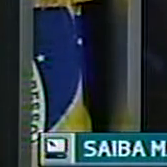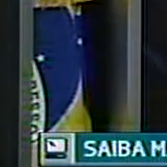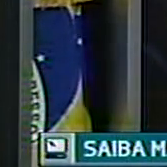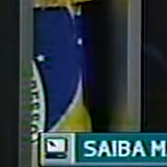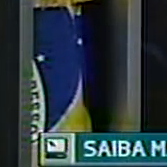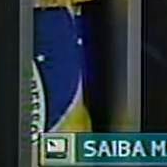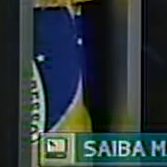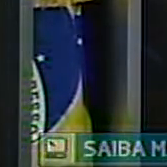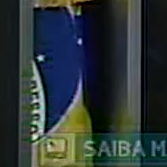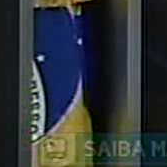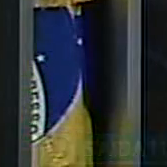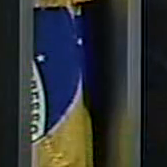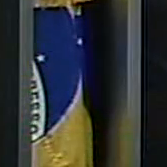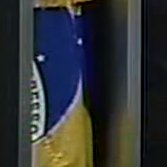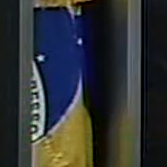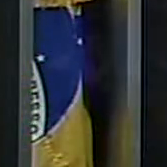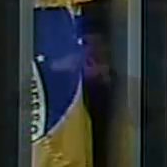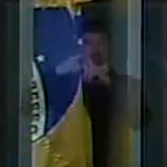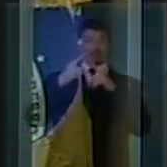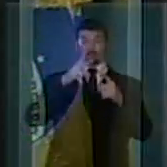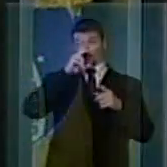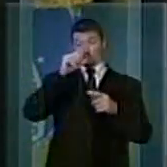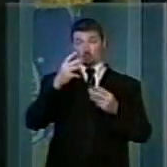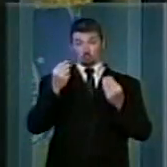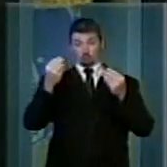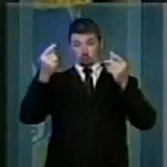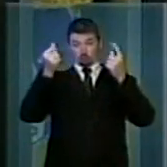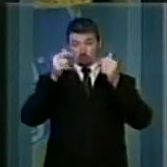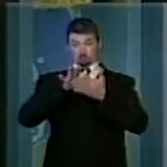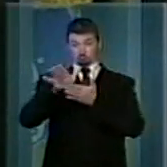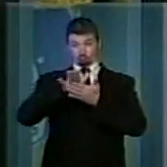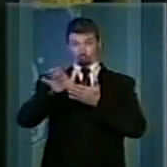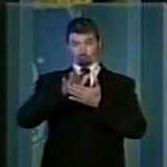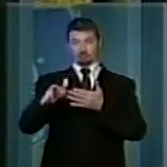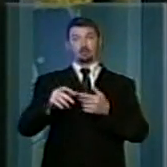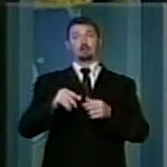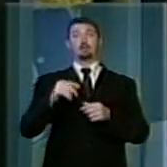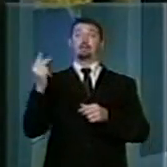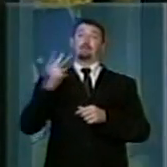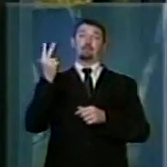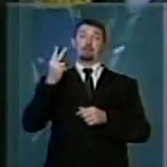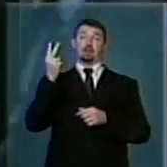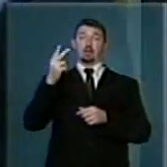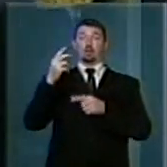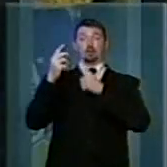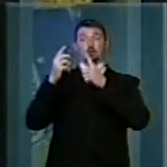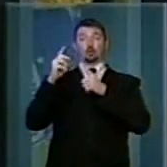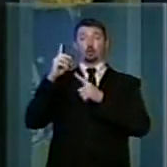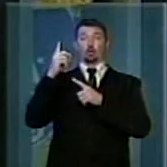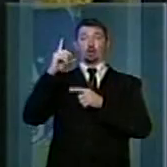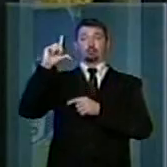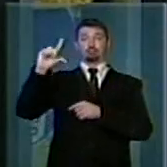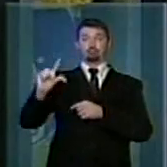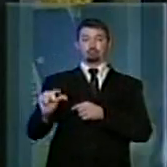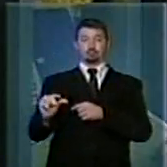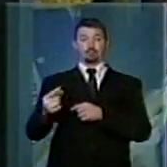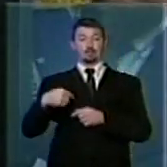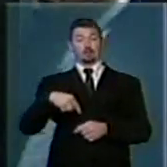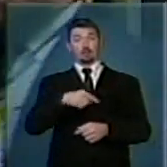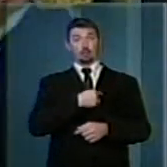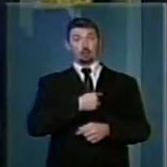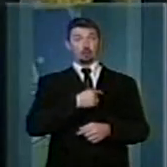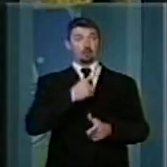moedas em excesso e faz com que eles desvalorizem o dólar. E nós vivamos